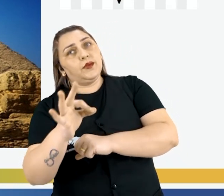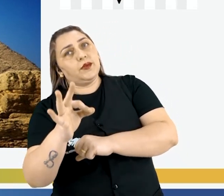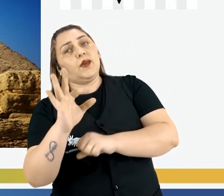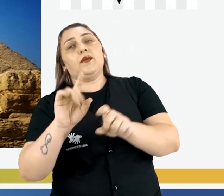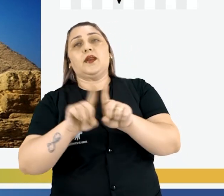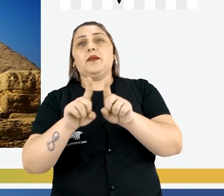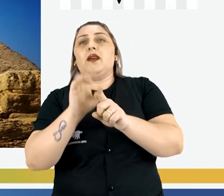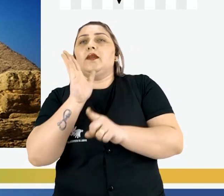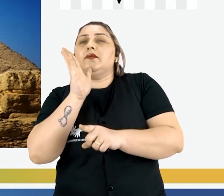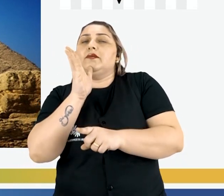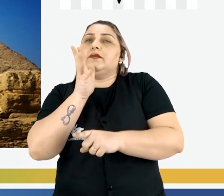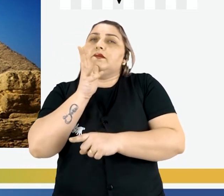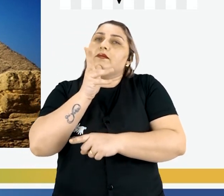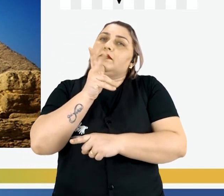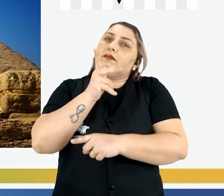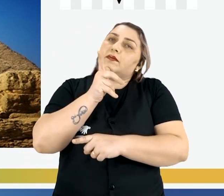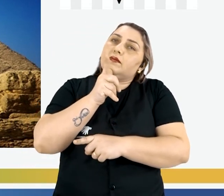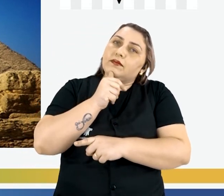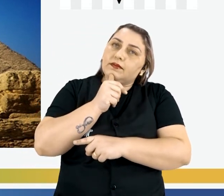lentos. Então,